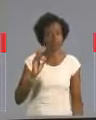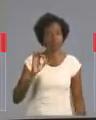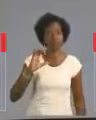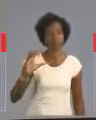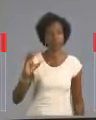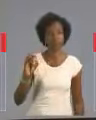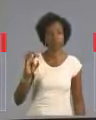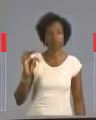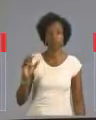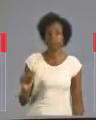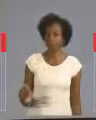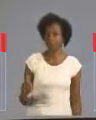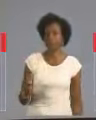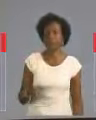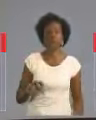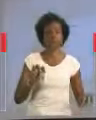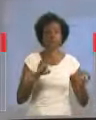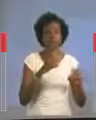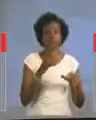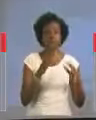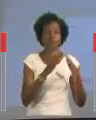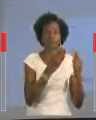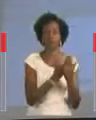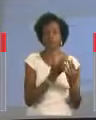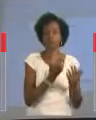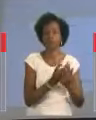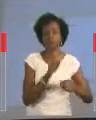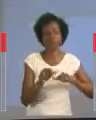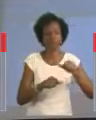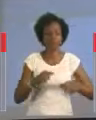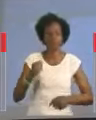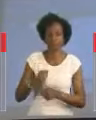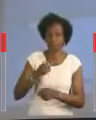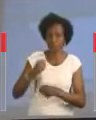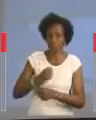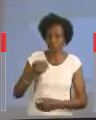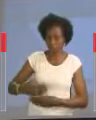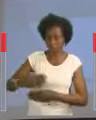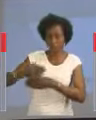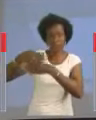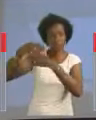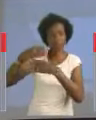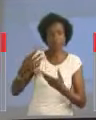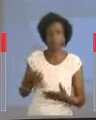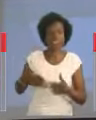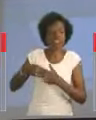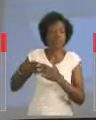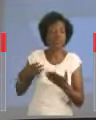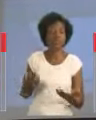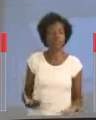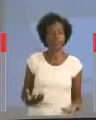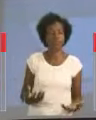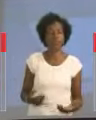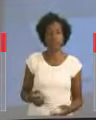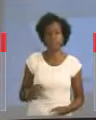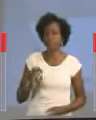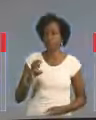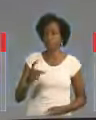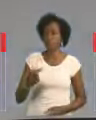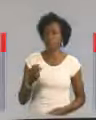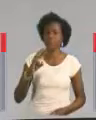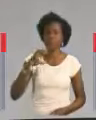transformadas em escolas de alvenaria que é uma excrescência total que o estado mais rico da Federação